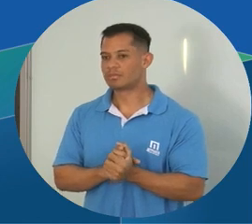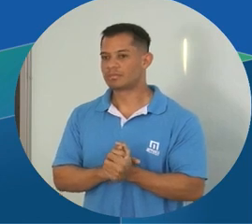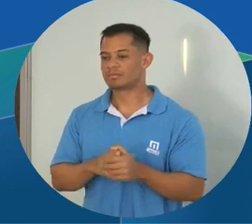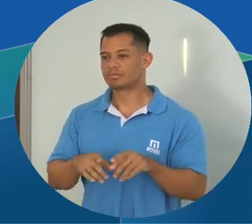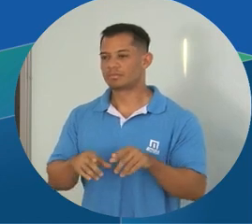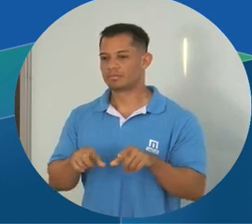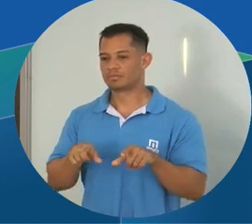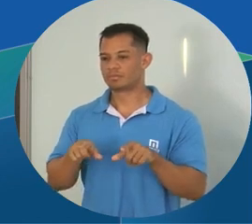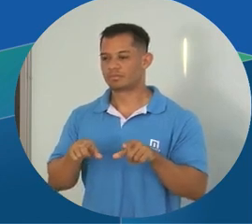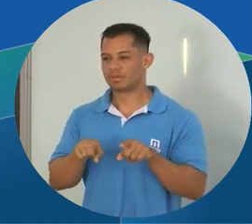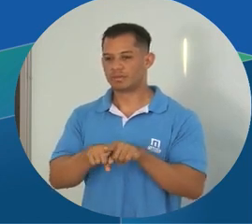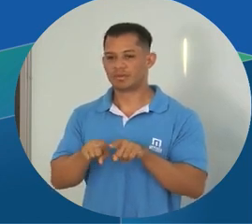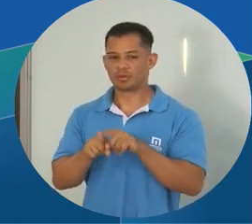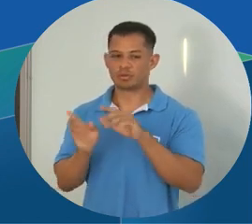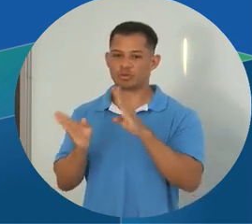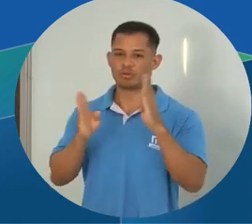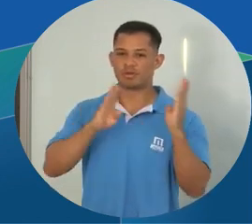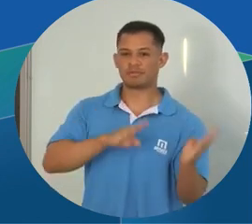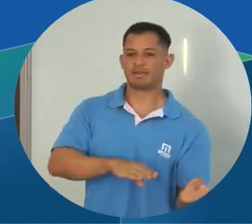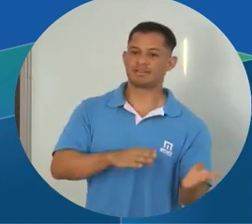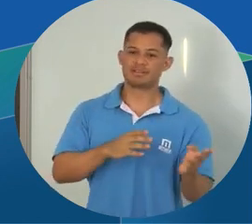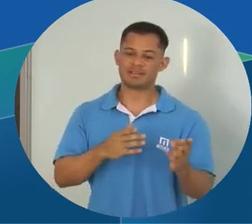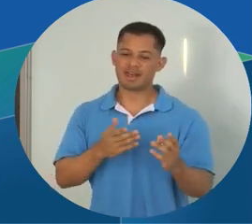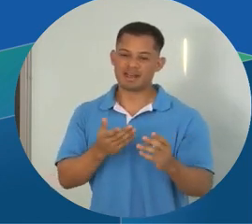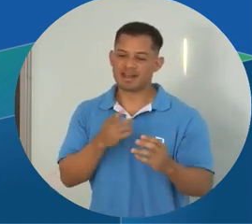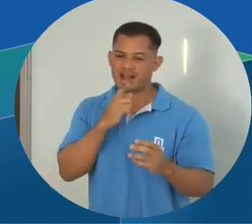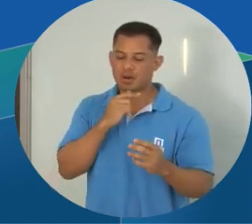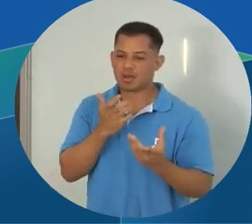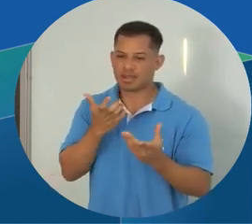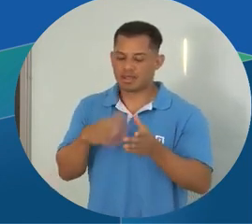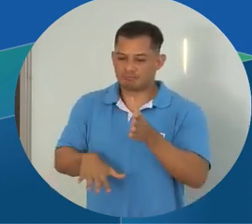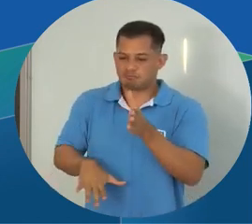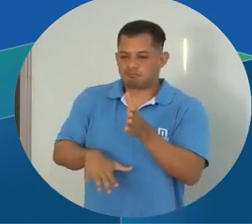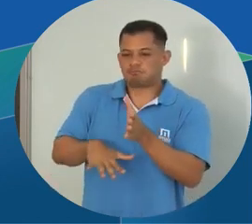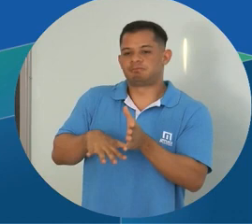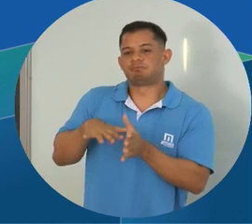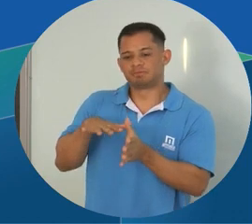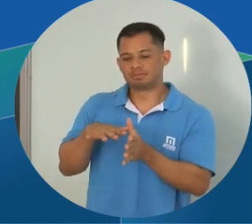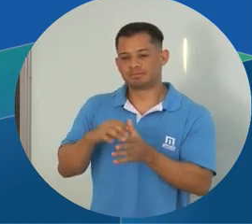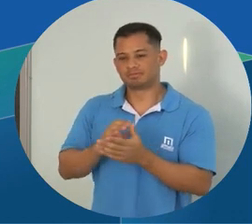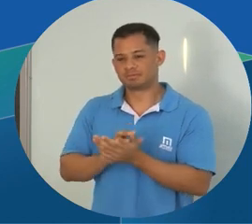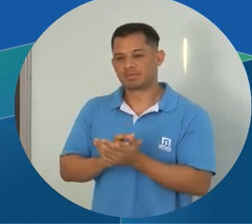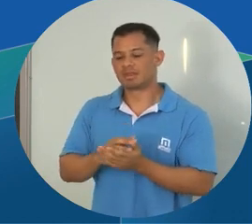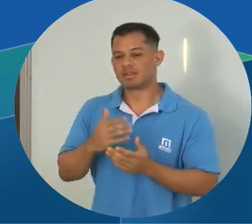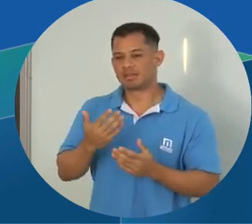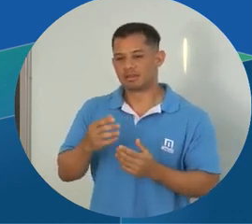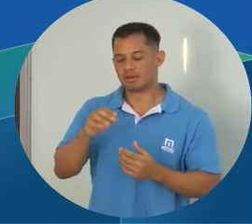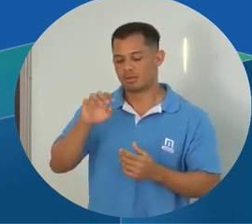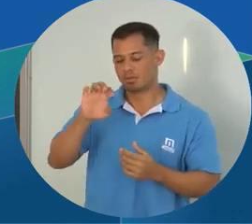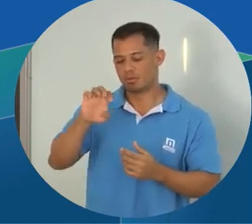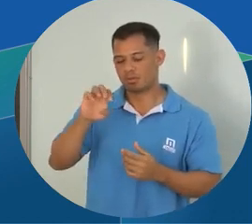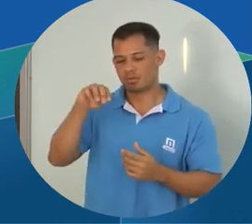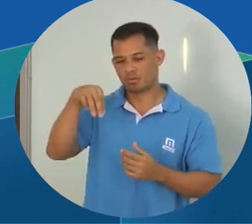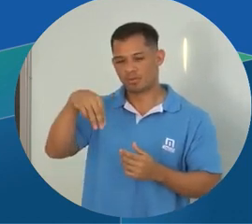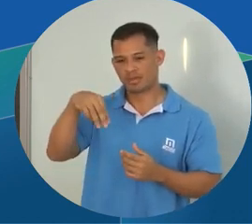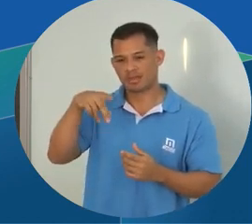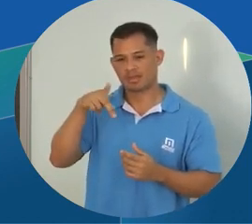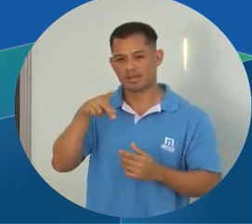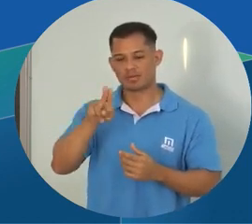né, o tombamento, a água querendo tomar conta de tudo. Mas o empuxo do sedimento,